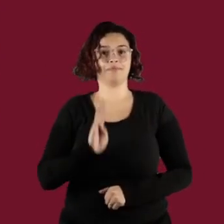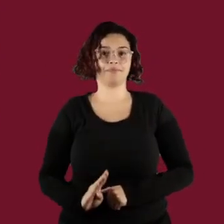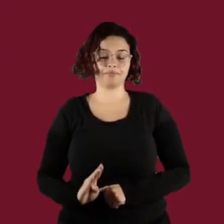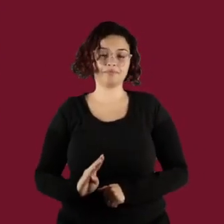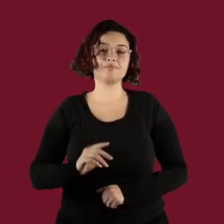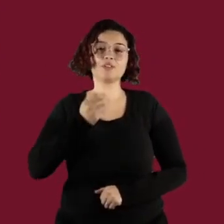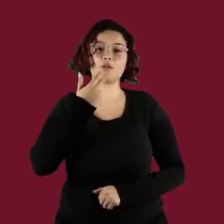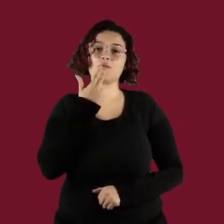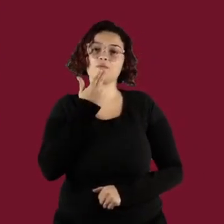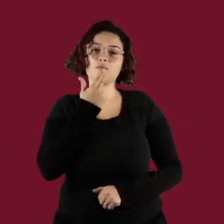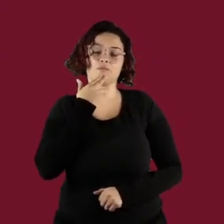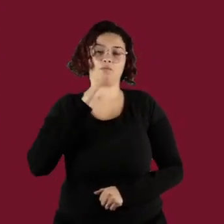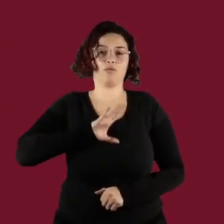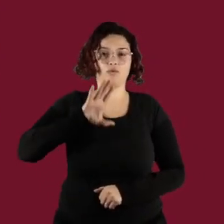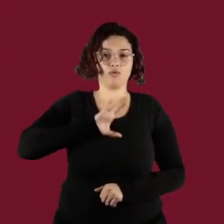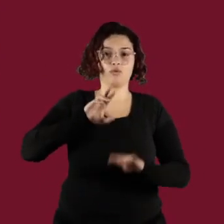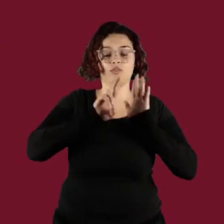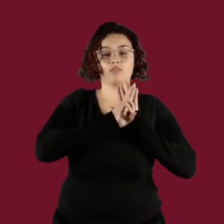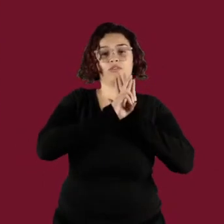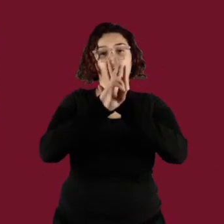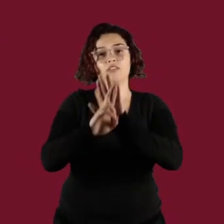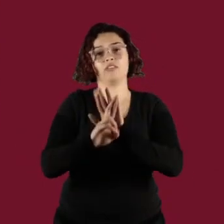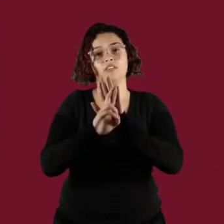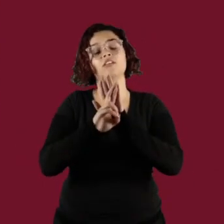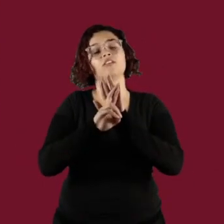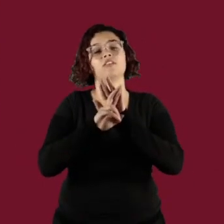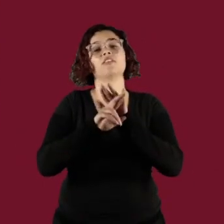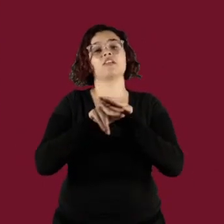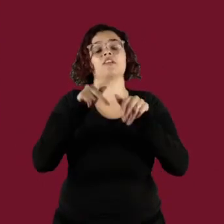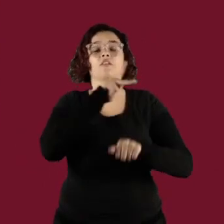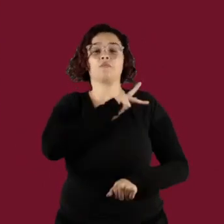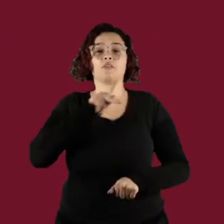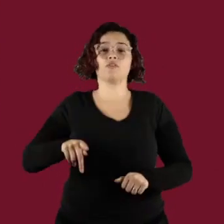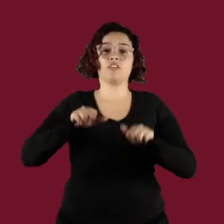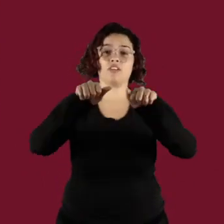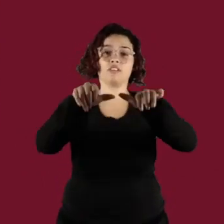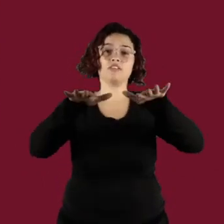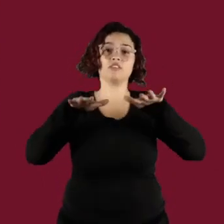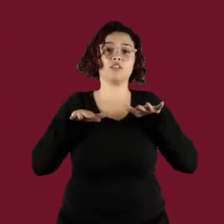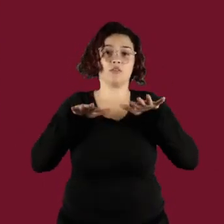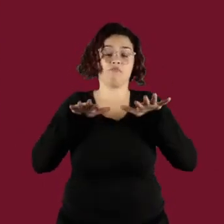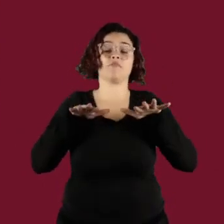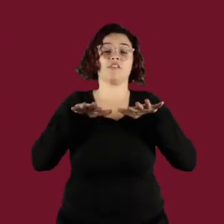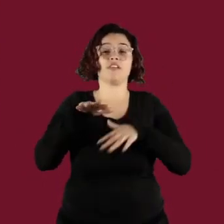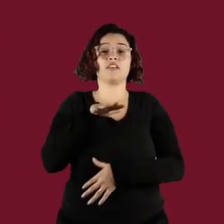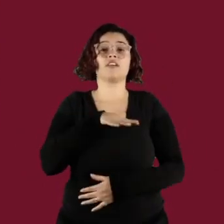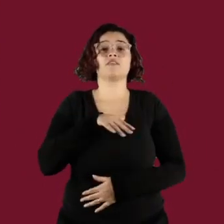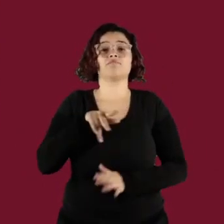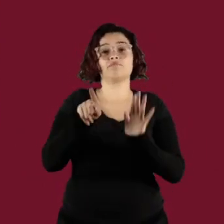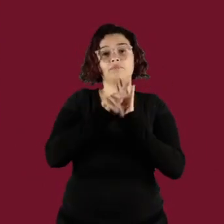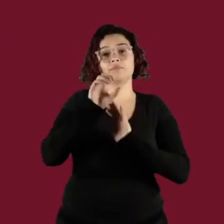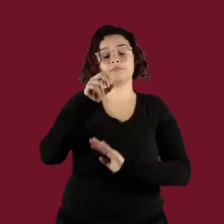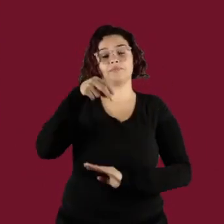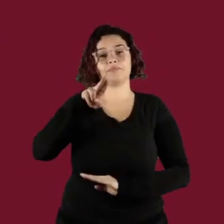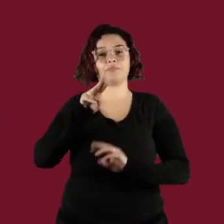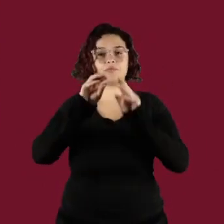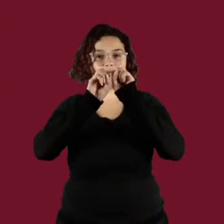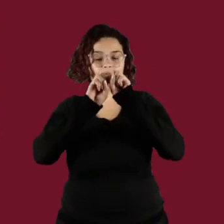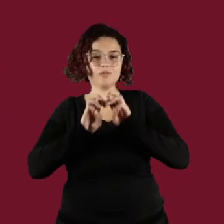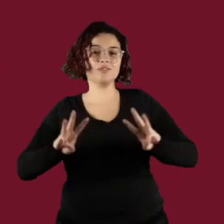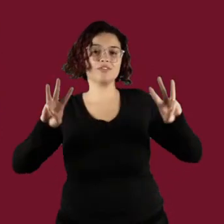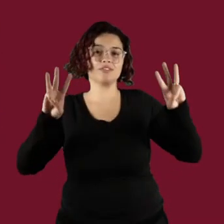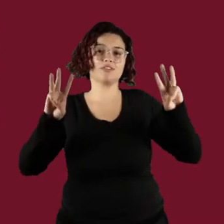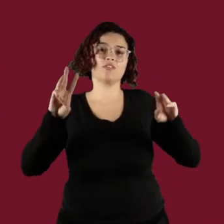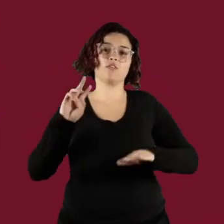tornar porta-voz da presidente da Assembleia Geral da ONU de 2018 a 2019, cargo que ocupou pela segunda vez